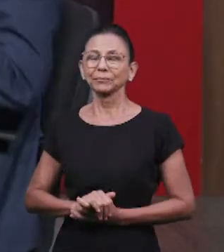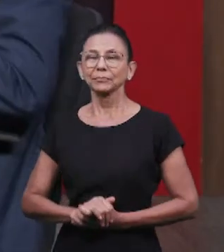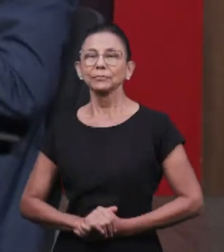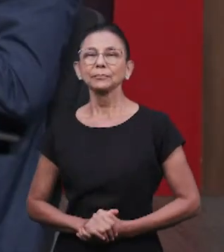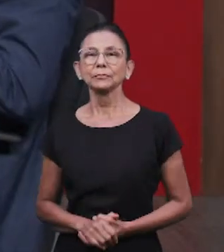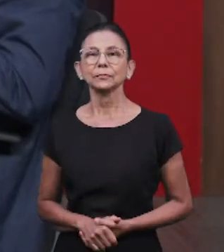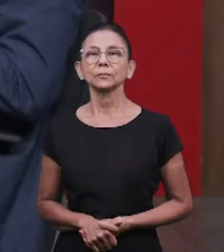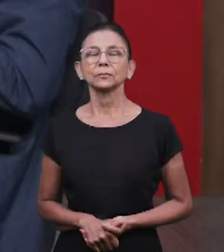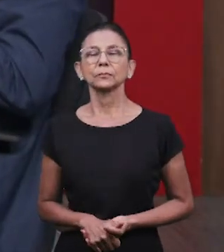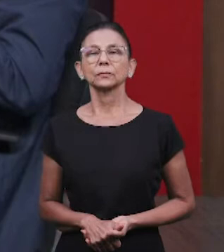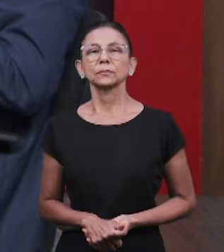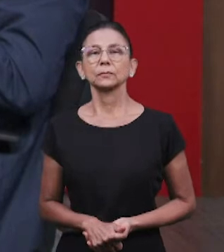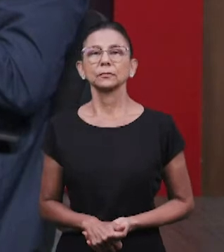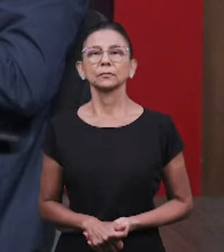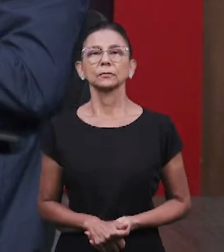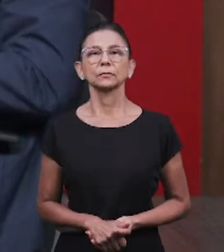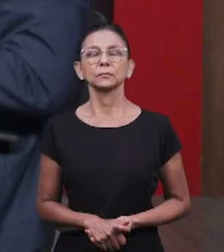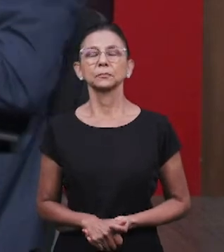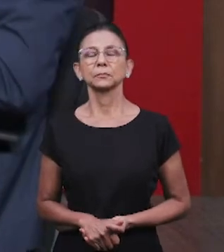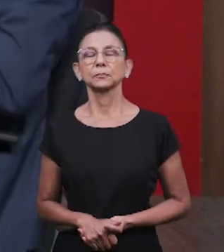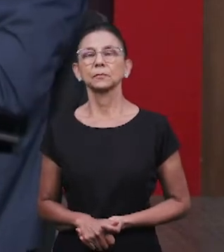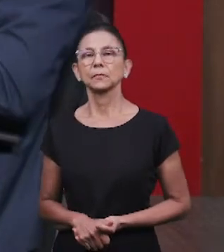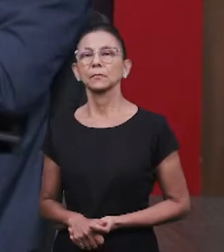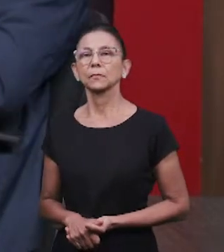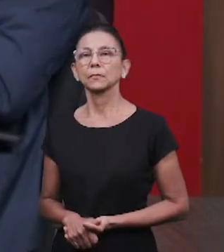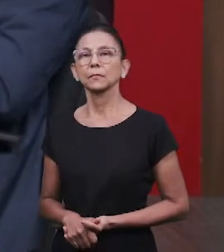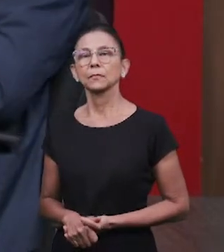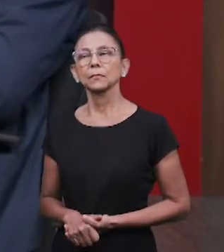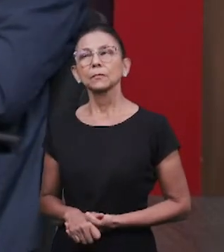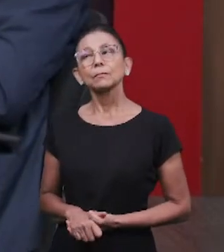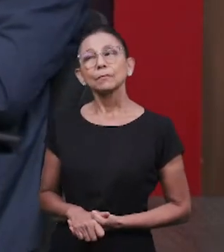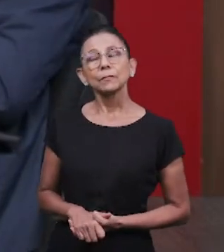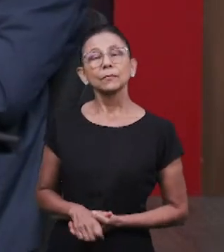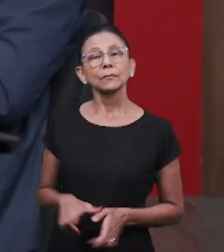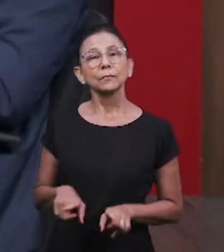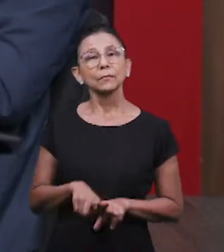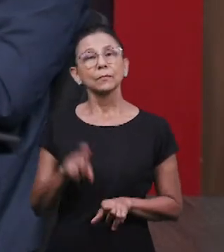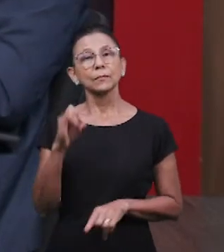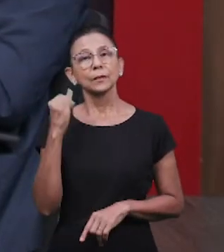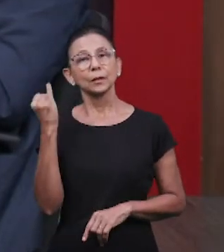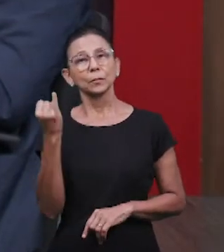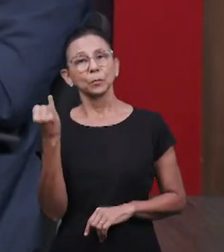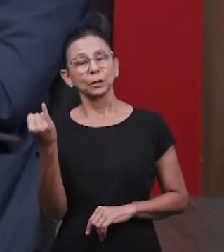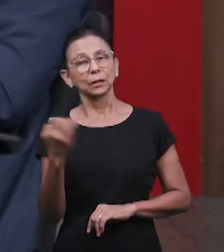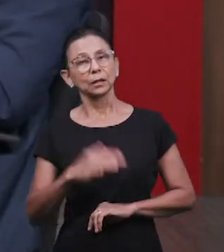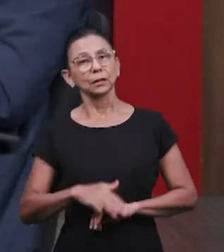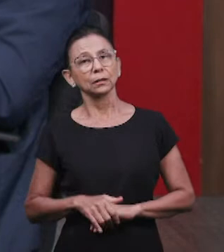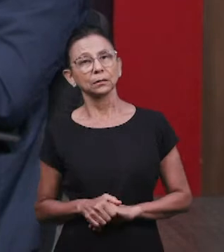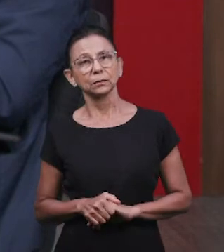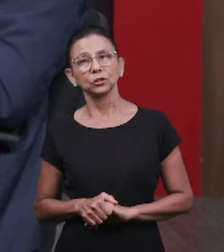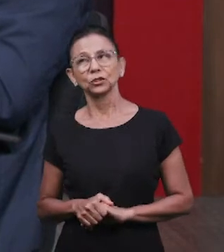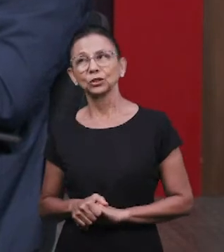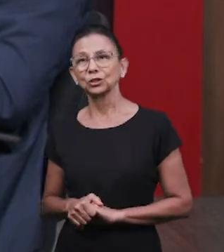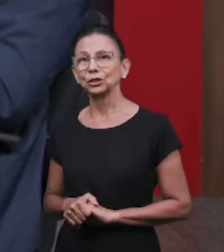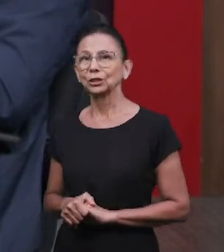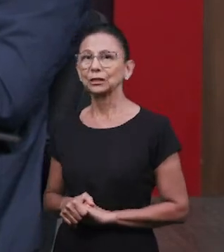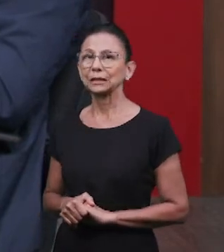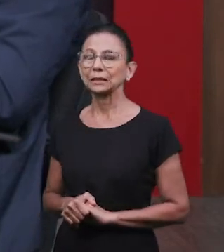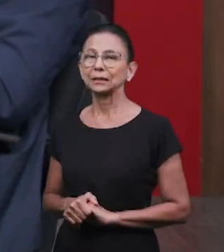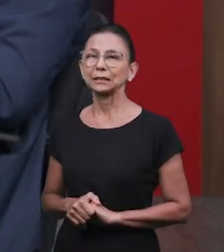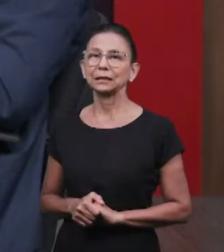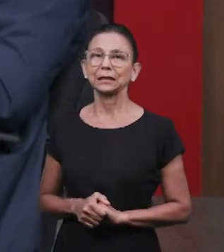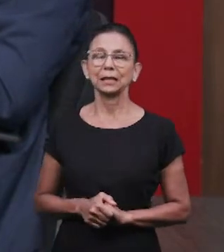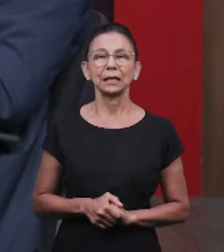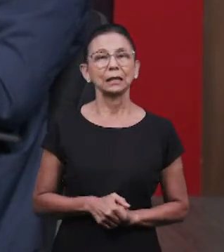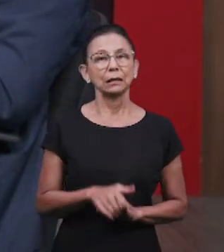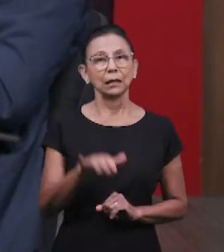é importante ressaltar também que uma desregulação da criança ou do adolescente com autismo em ambientes novos. Sim.